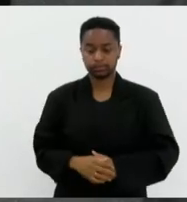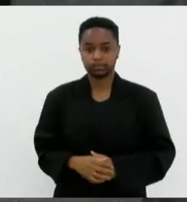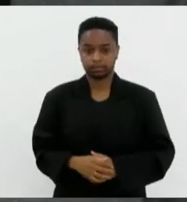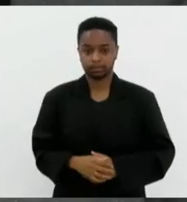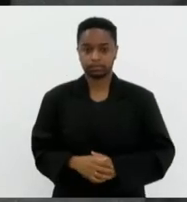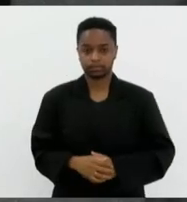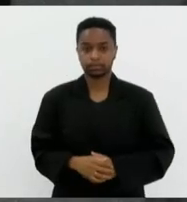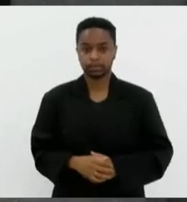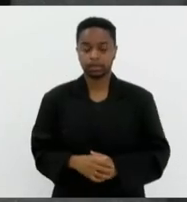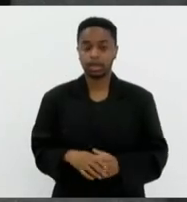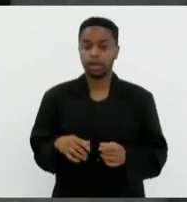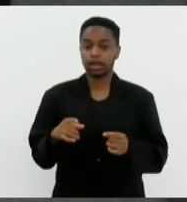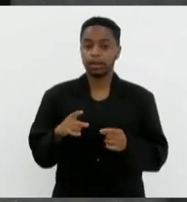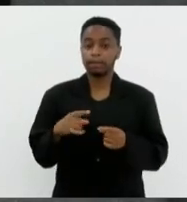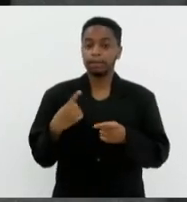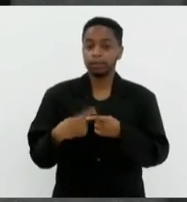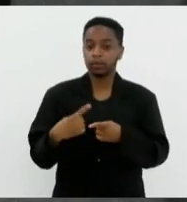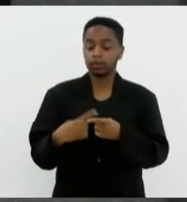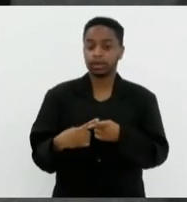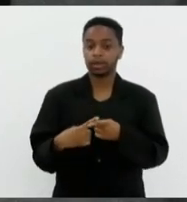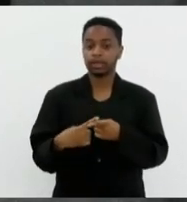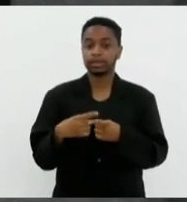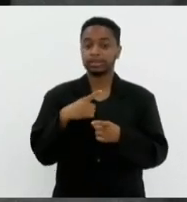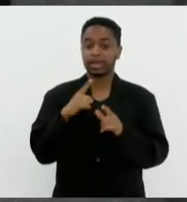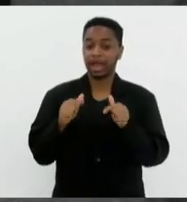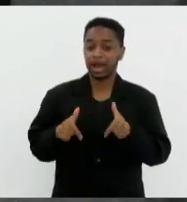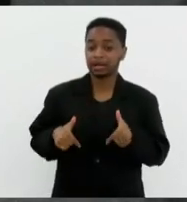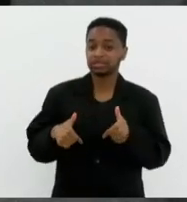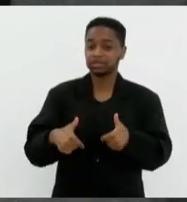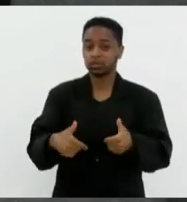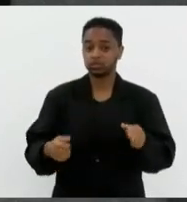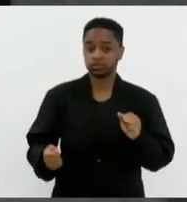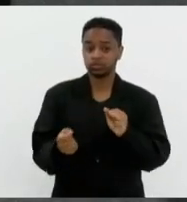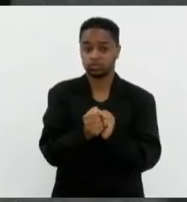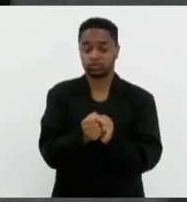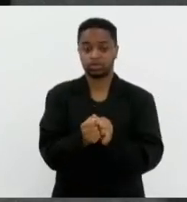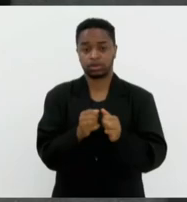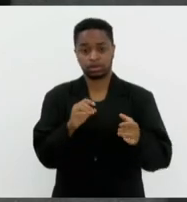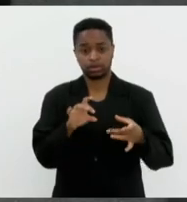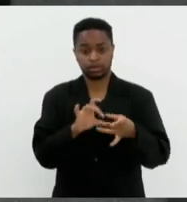porque ali tinha uma ação conjunta entre as polícias, naquele